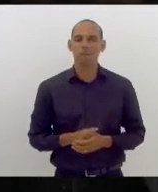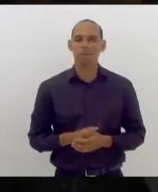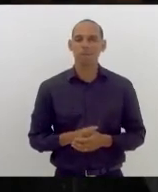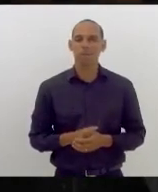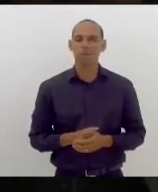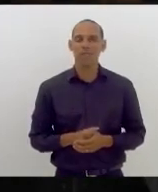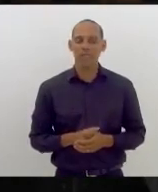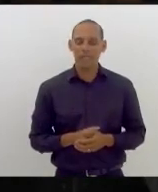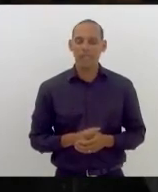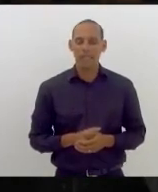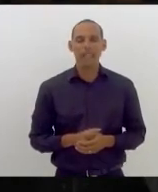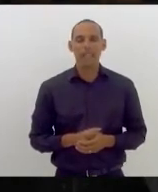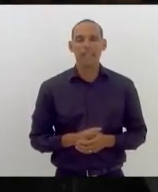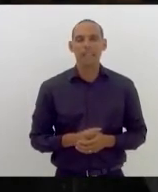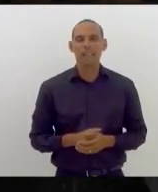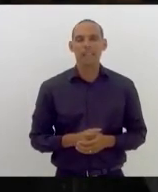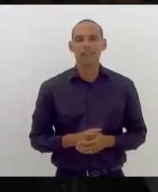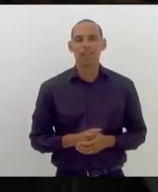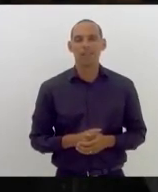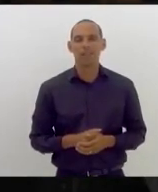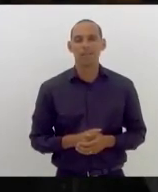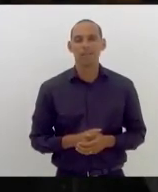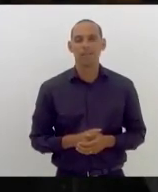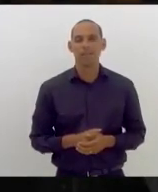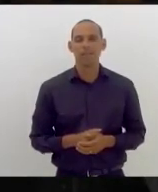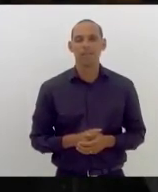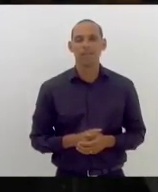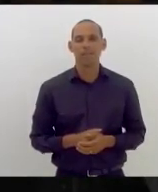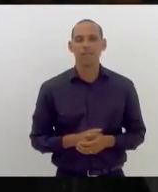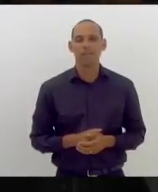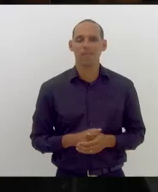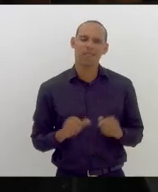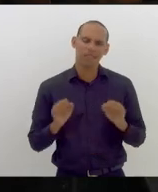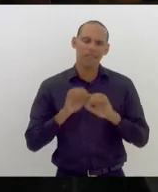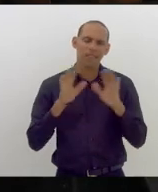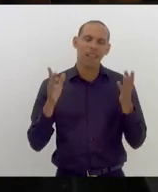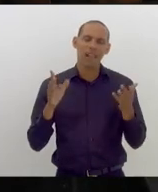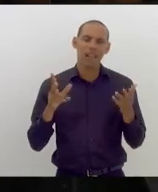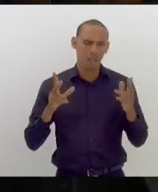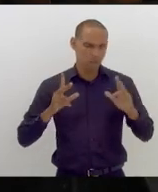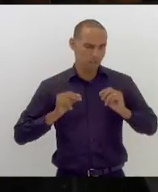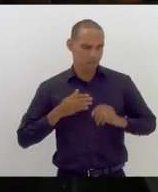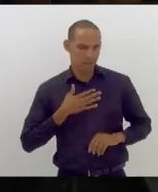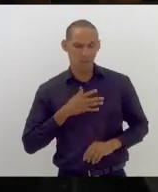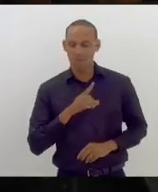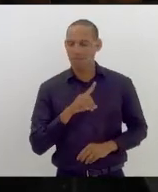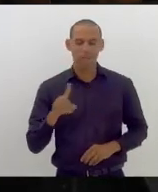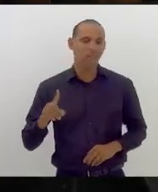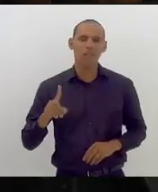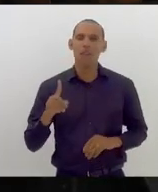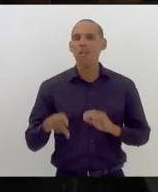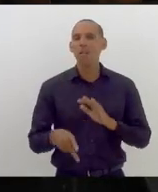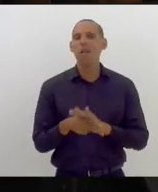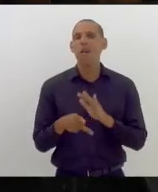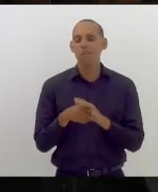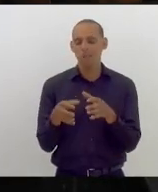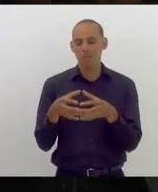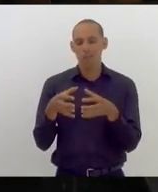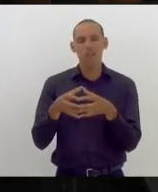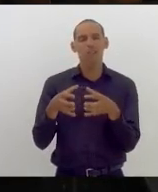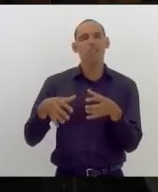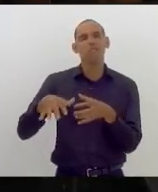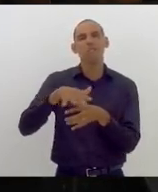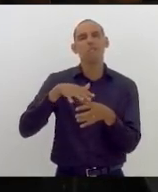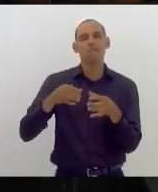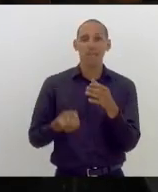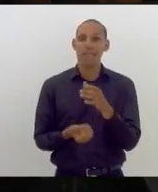Isso é, sem dúvida nenhuma, e aí, obviamente, esse não é um mérito pessoal meu, mas é um mérito de toda a nossa equipe que